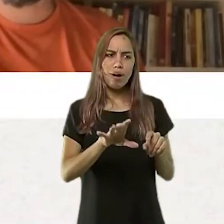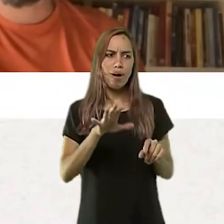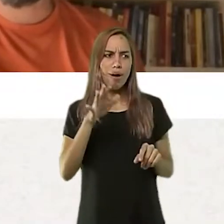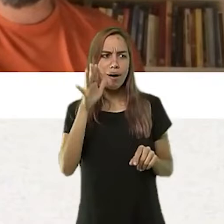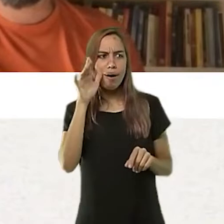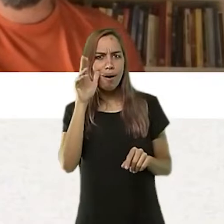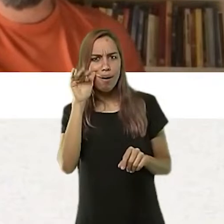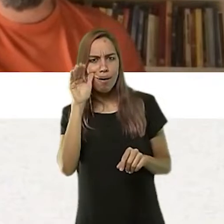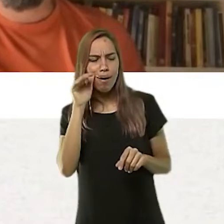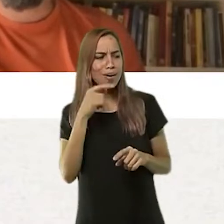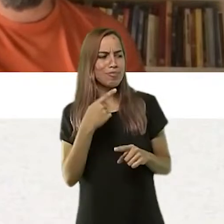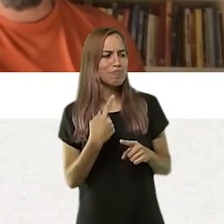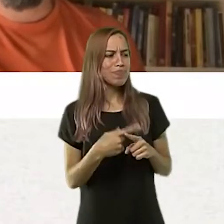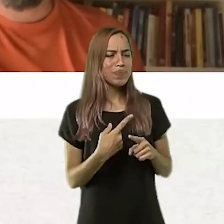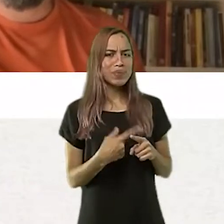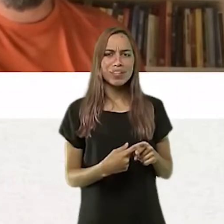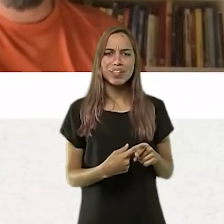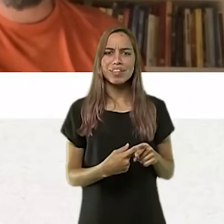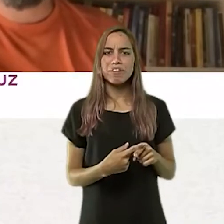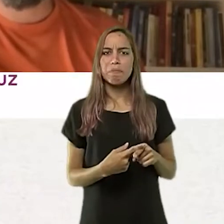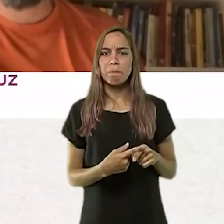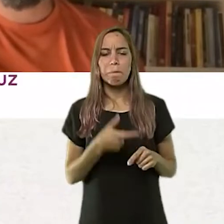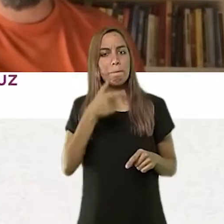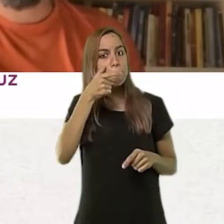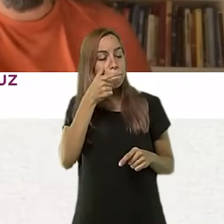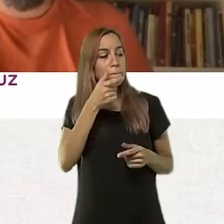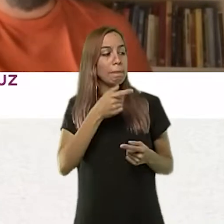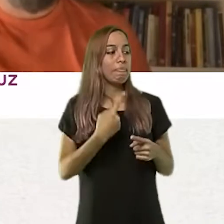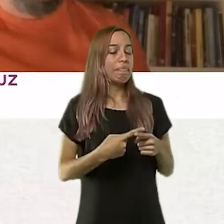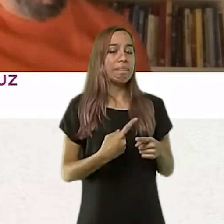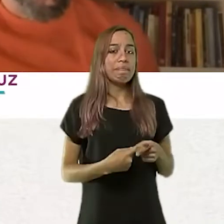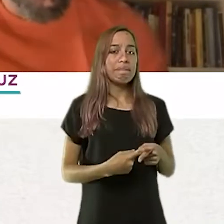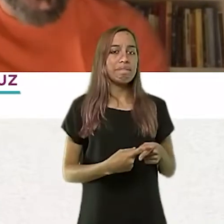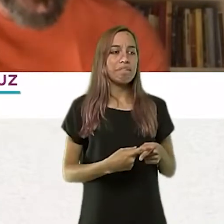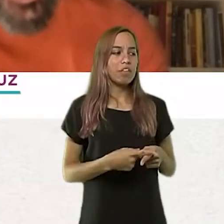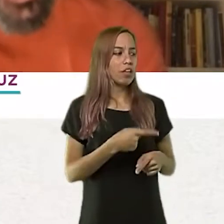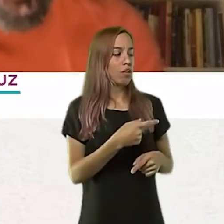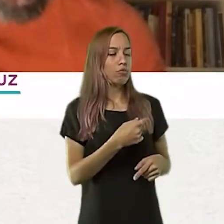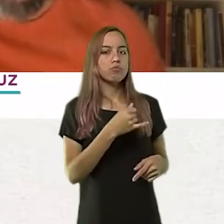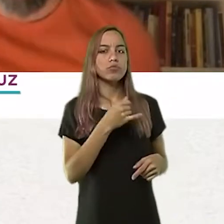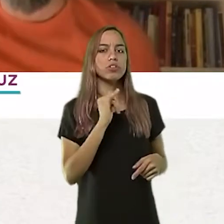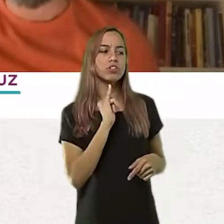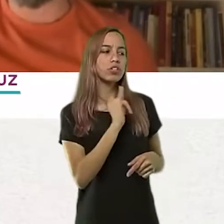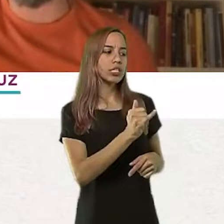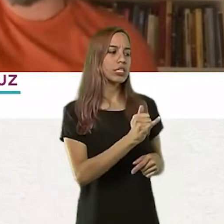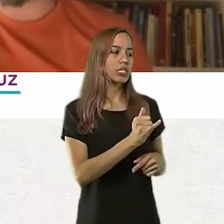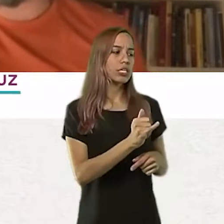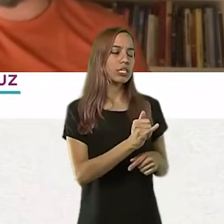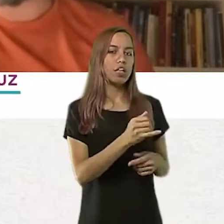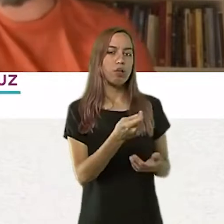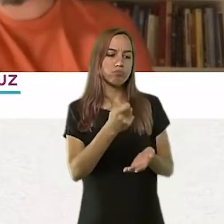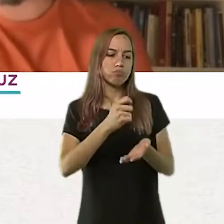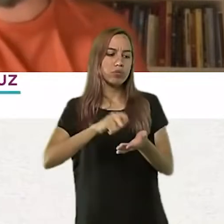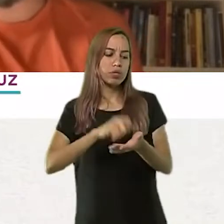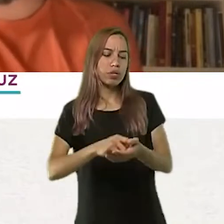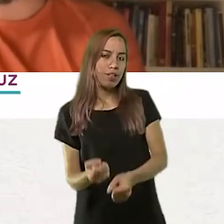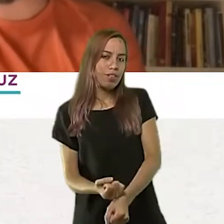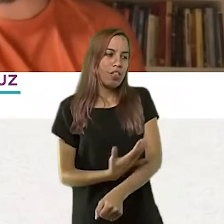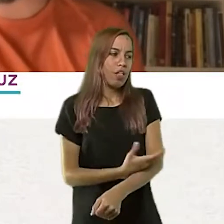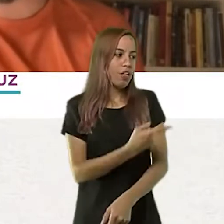antes da gente começar, quando eu escrever um romance, vou mandar ele para você, eu sei que dá o título, viu? Porque é maravilhoso o título. Então